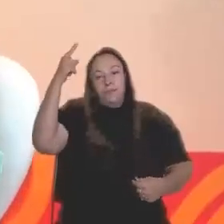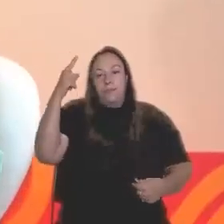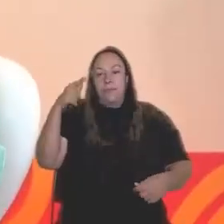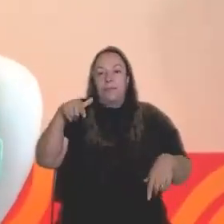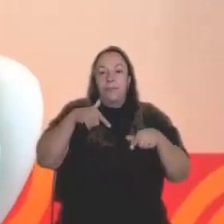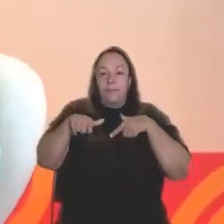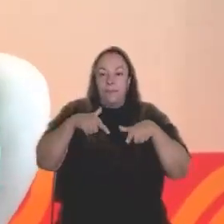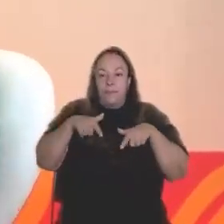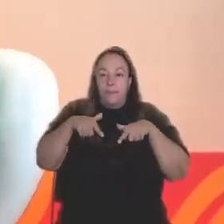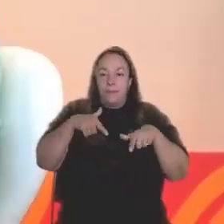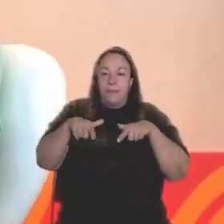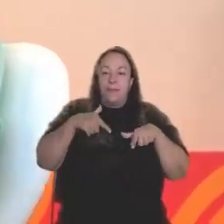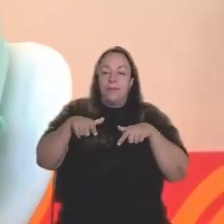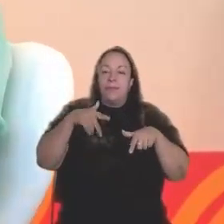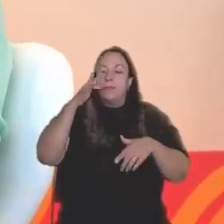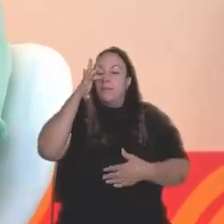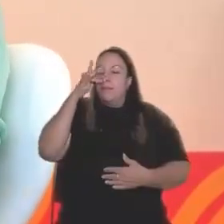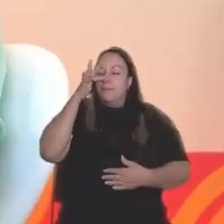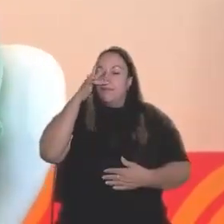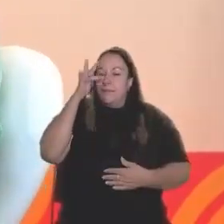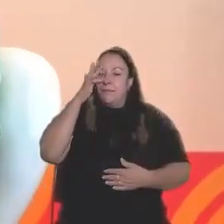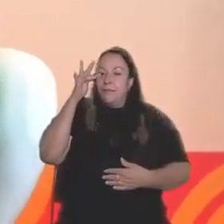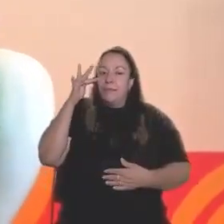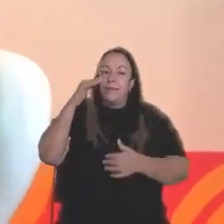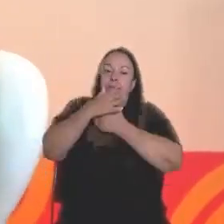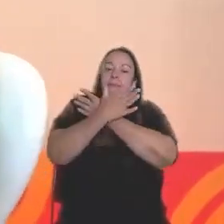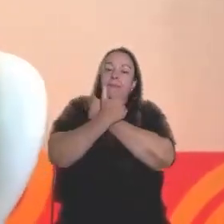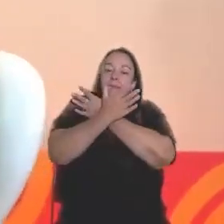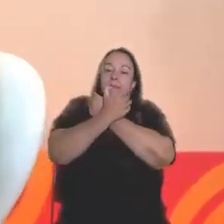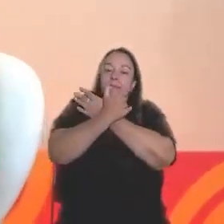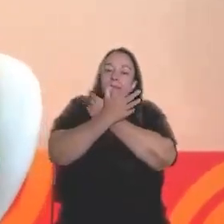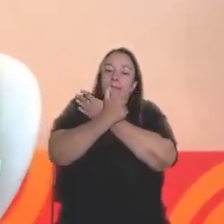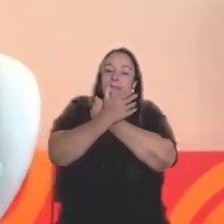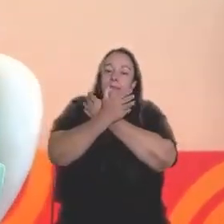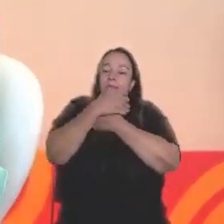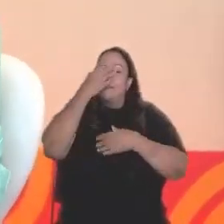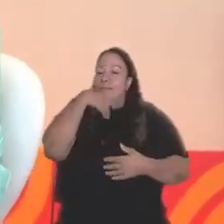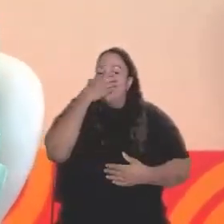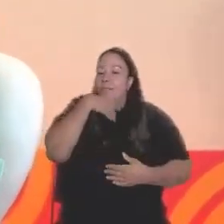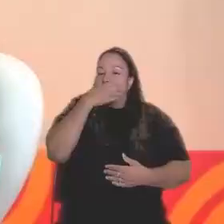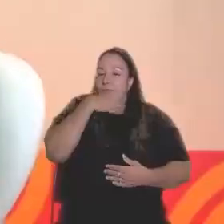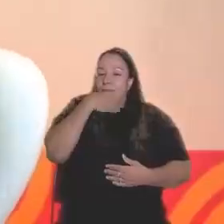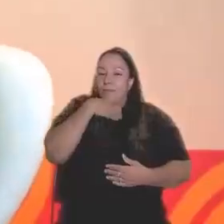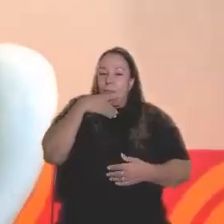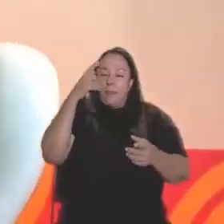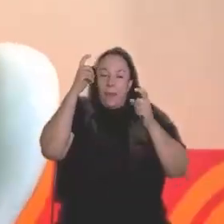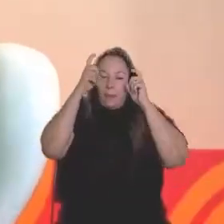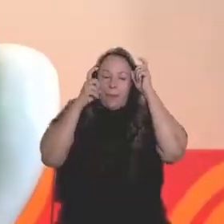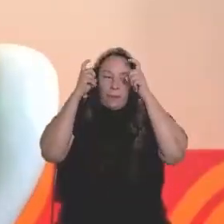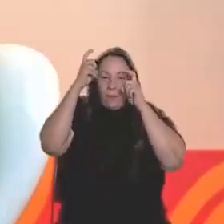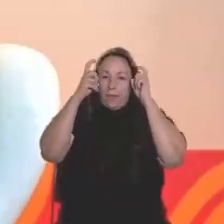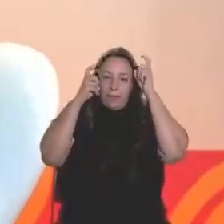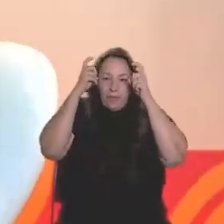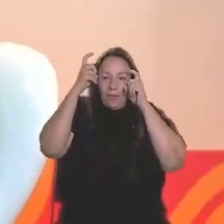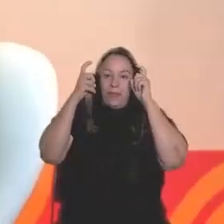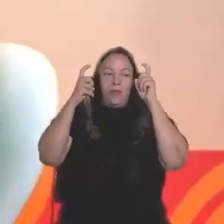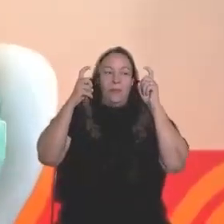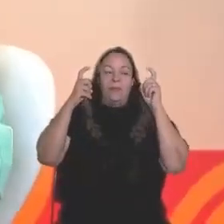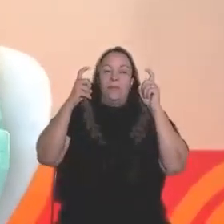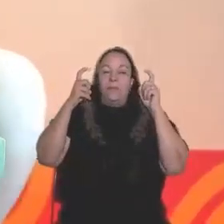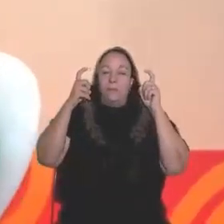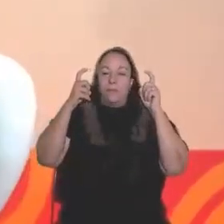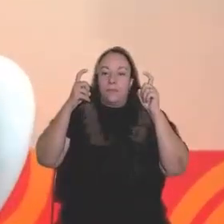Então, se Deus quiser, Araxá vai estar mais florida, com mais passarinhos, com mais frutas. Tem toda a nossa preocupação, a gente faz os plantios